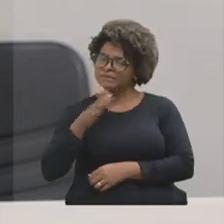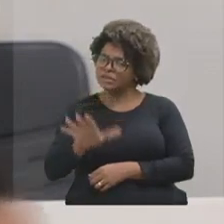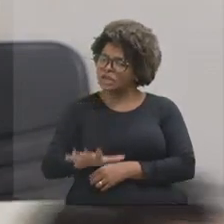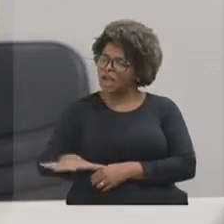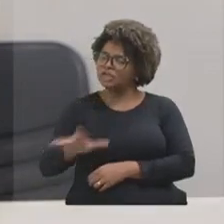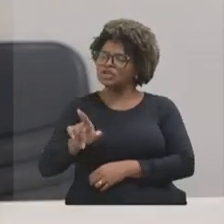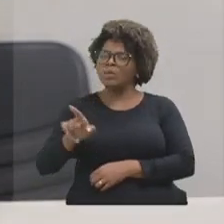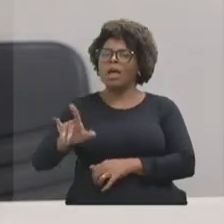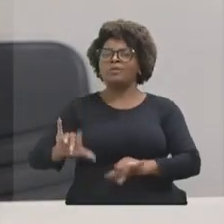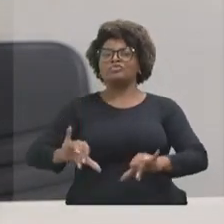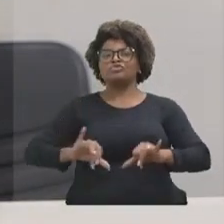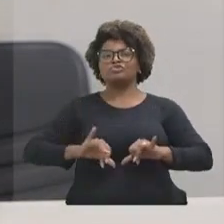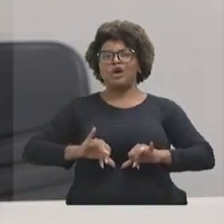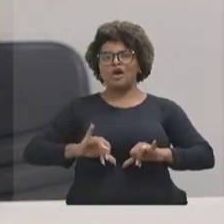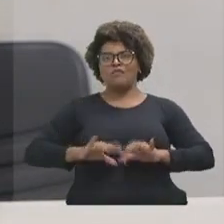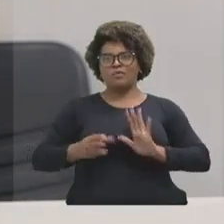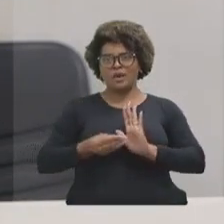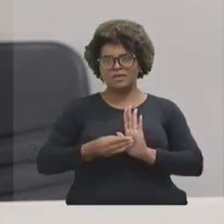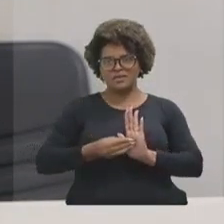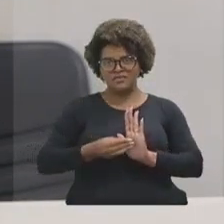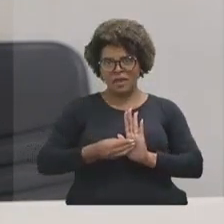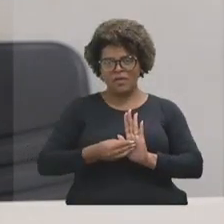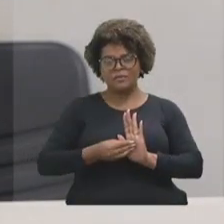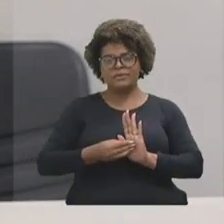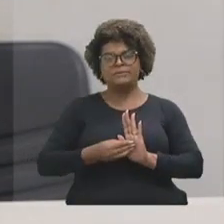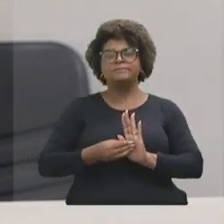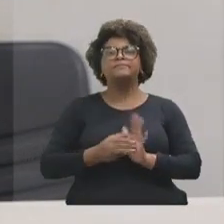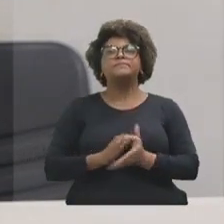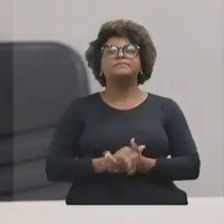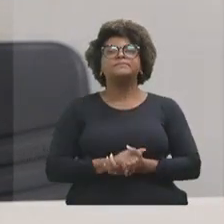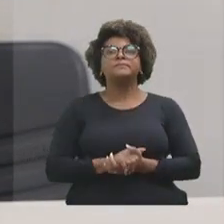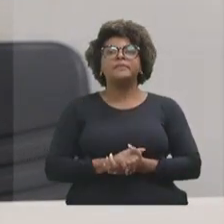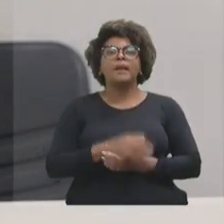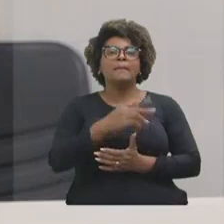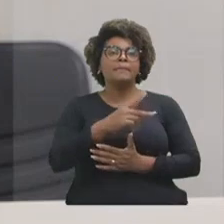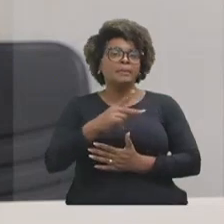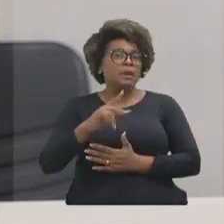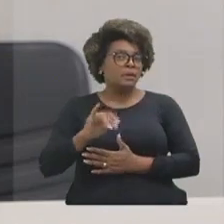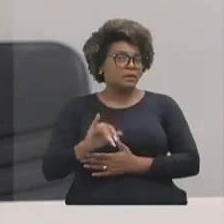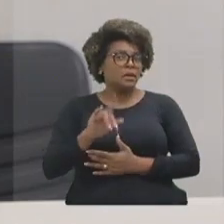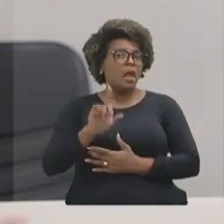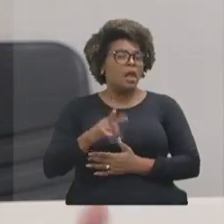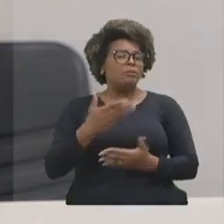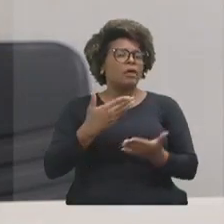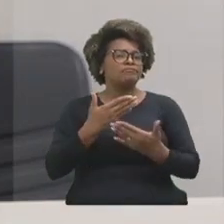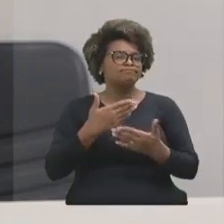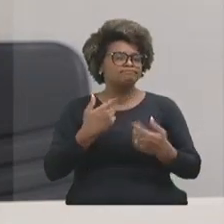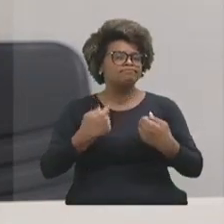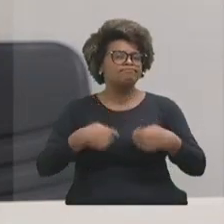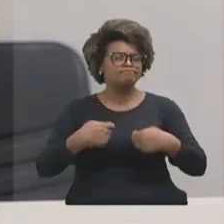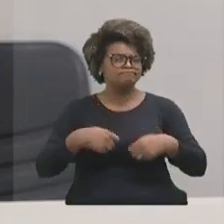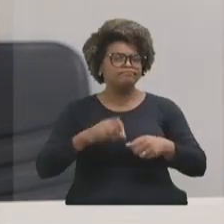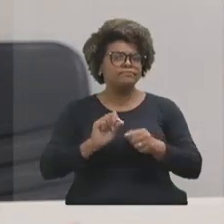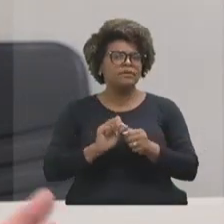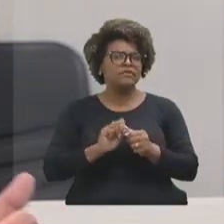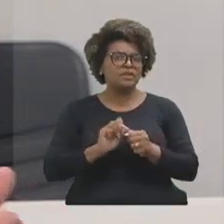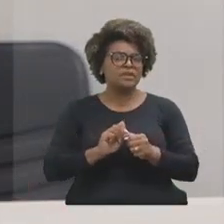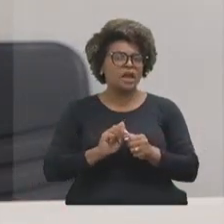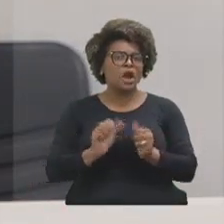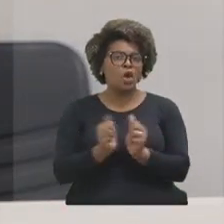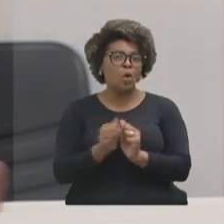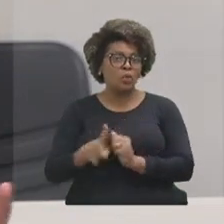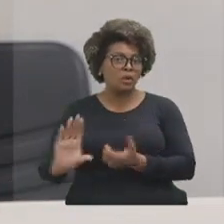em relação a PPI é uma discussão que nós temos que fazer a gente com esse novo recurso do valor a Minas